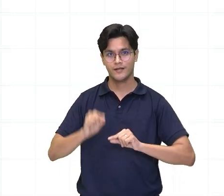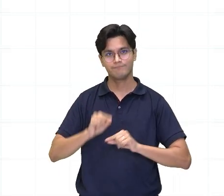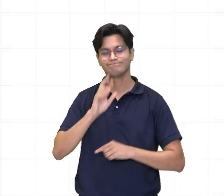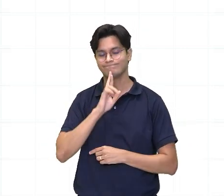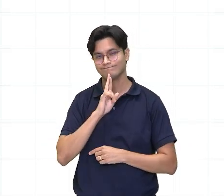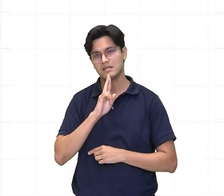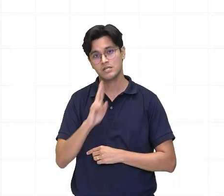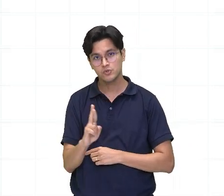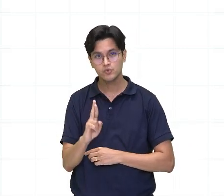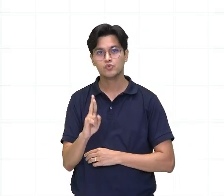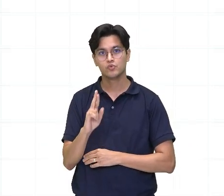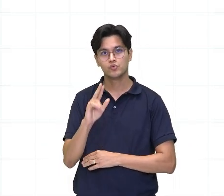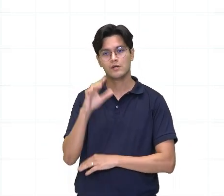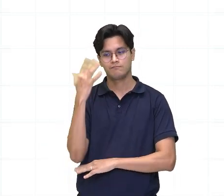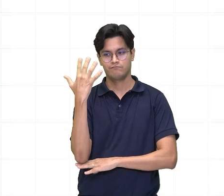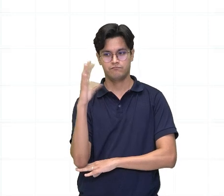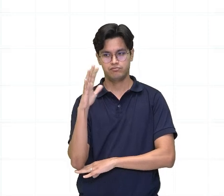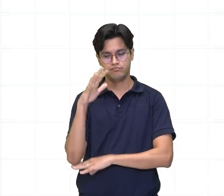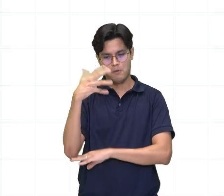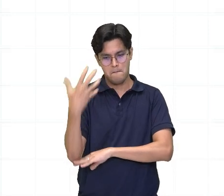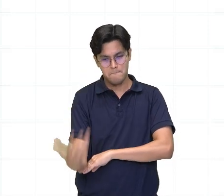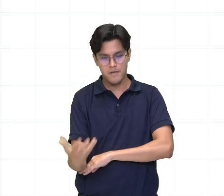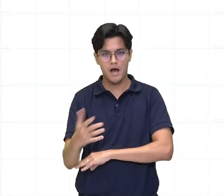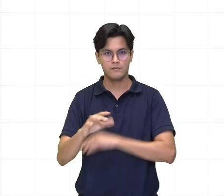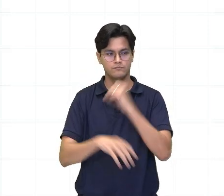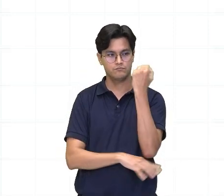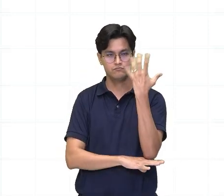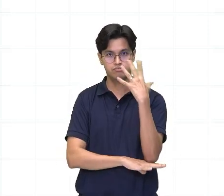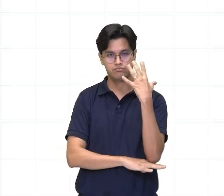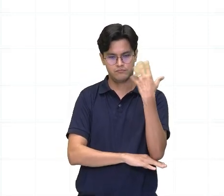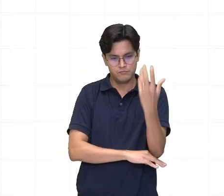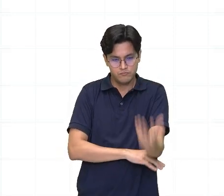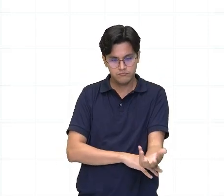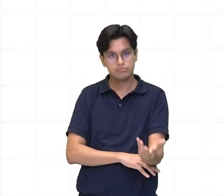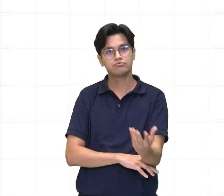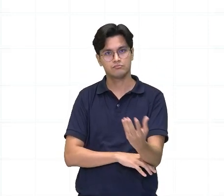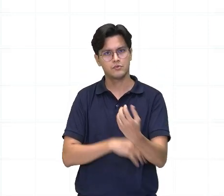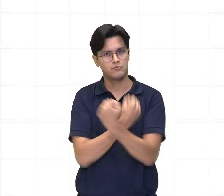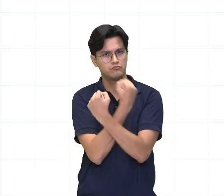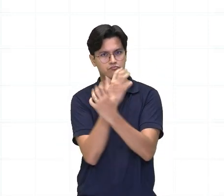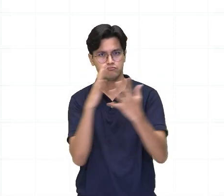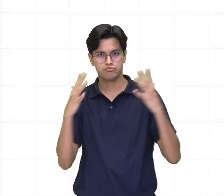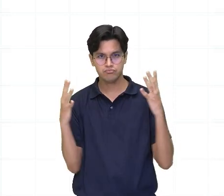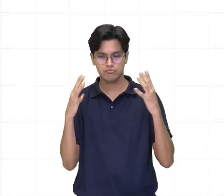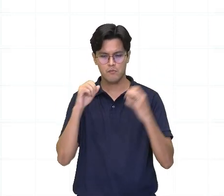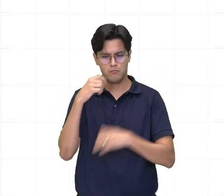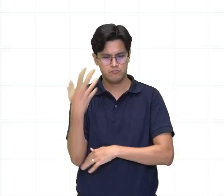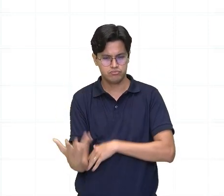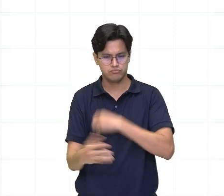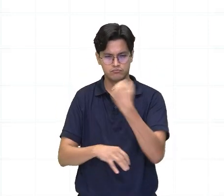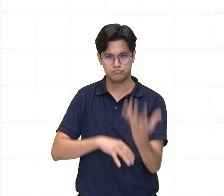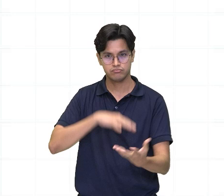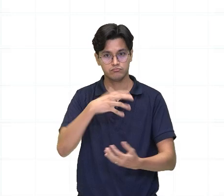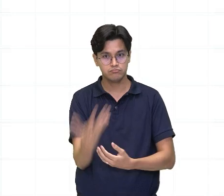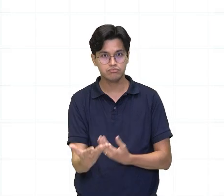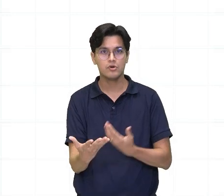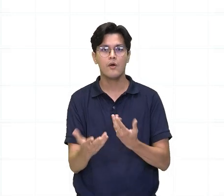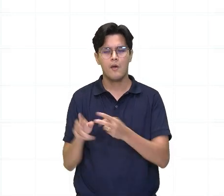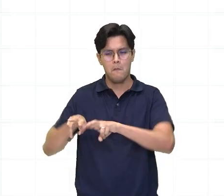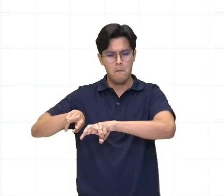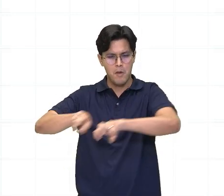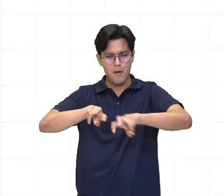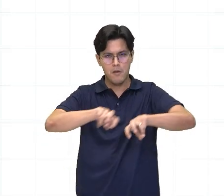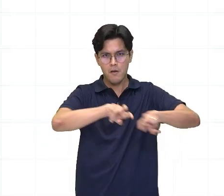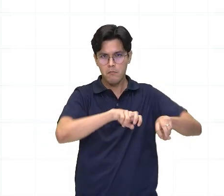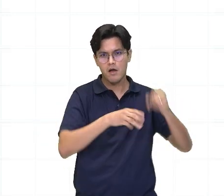e derrubada inconsciente da nossa floresta ali para extrair madeira, para utilizar ali